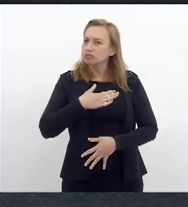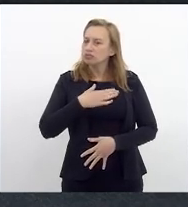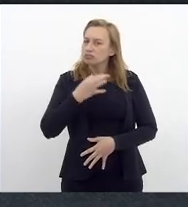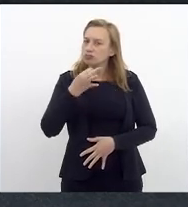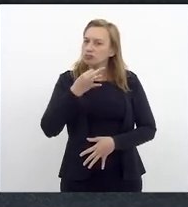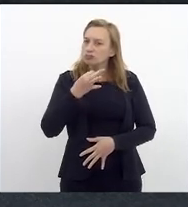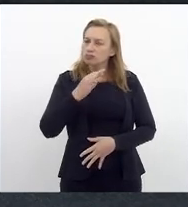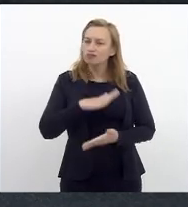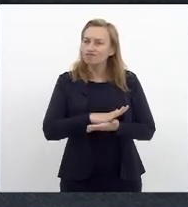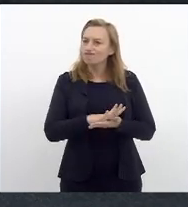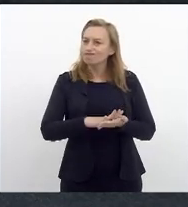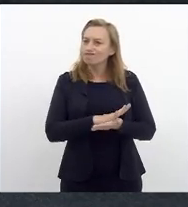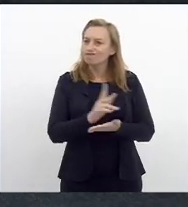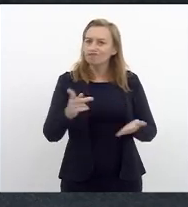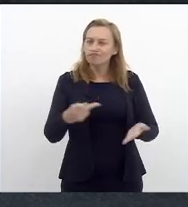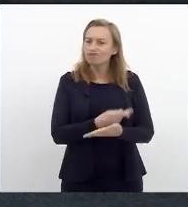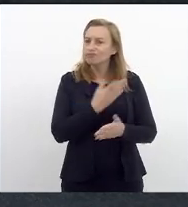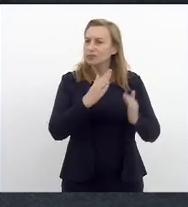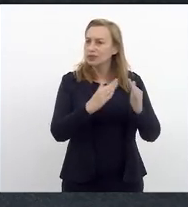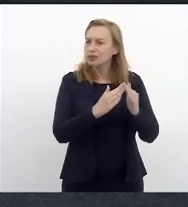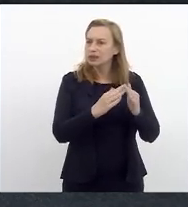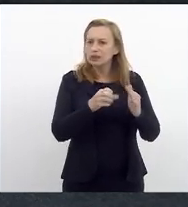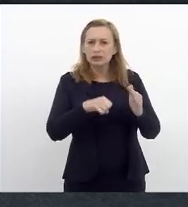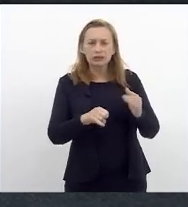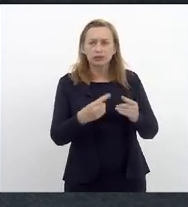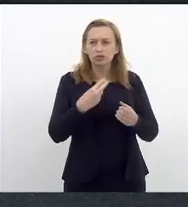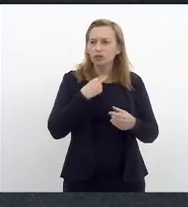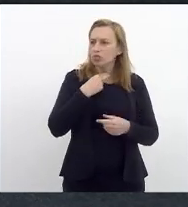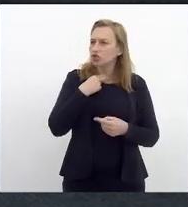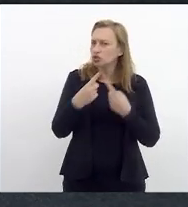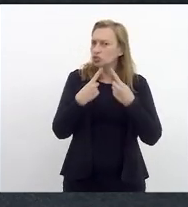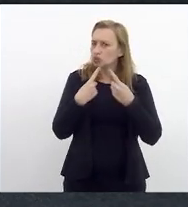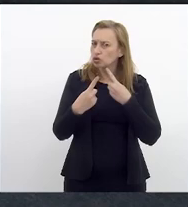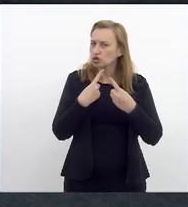nada tramita na casa sem que a gente possa discutir.